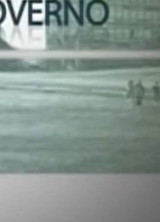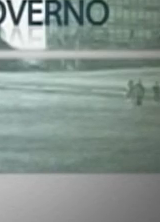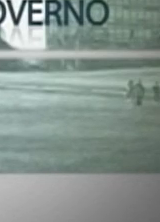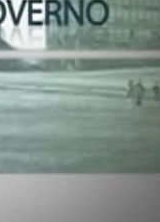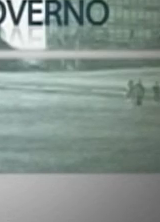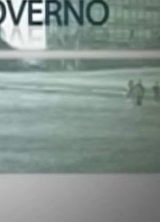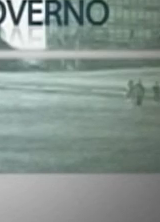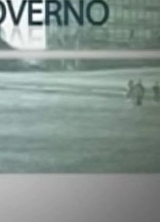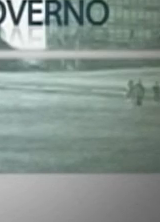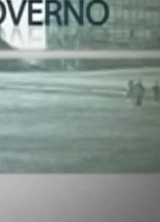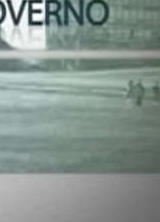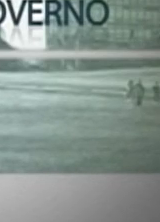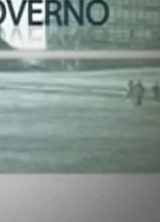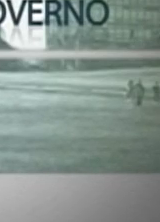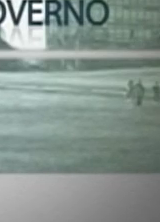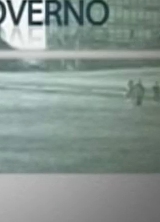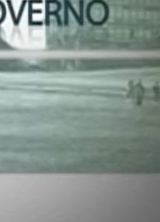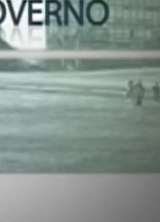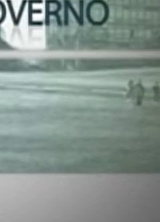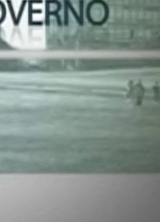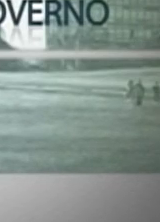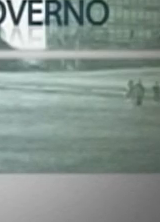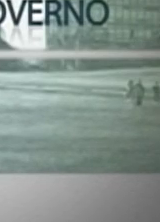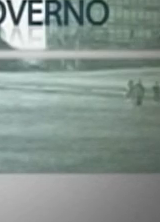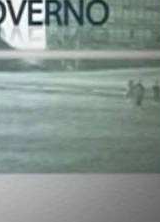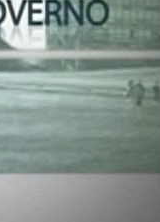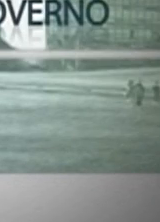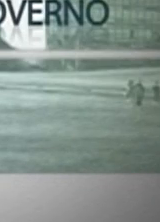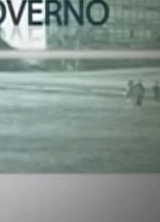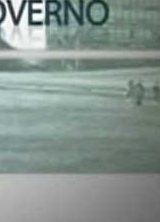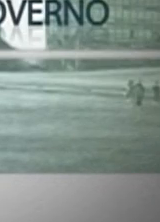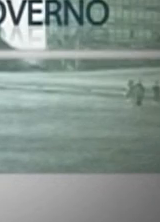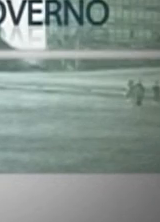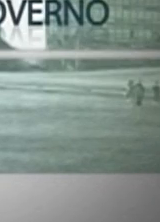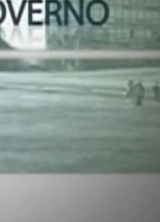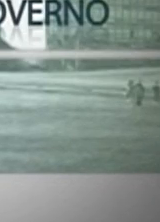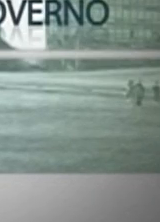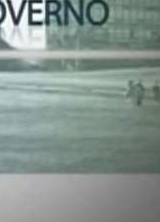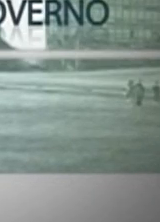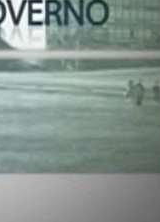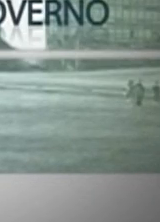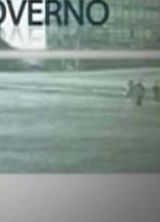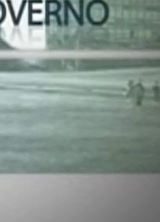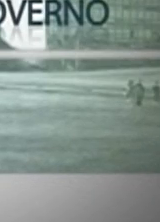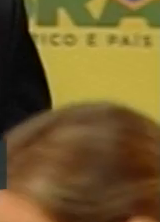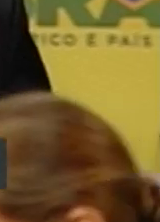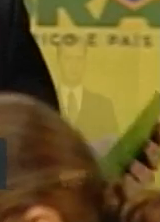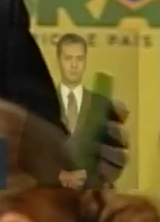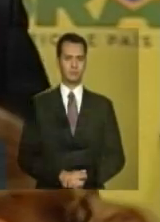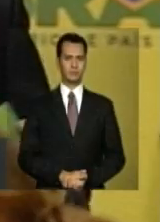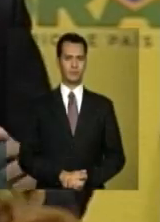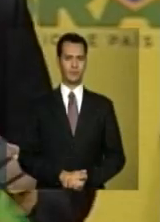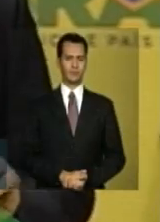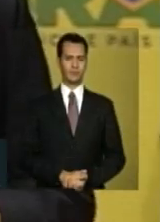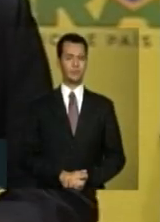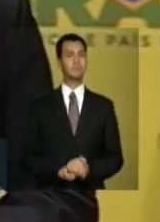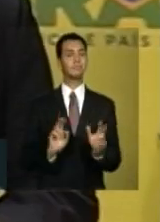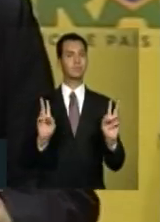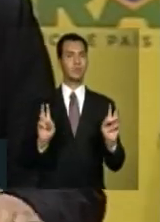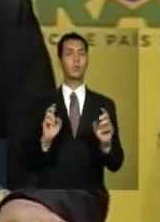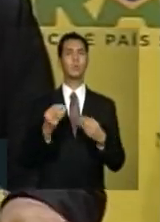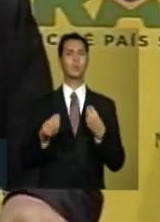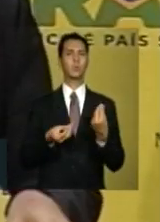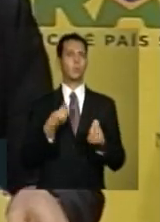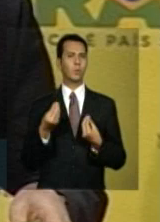Médio veja o que vai mudar no ENEM deste ano na entrevista do Ministro à imprensa a evolução que